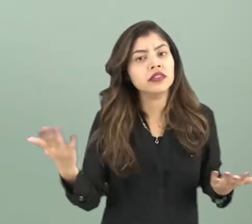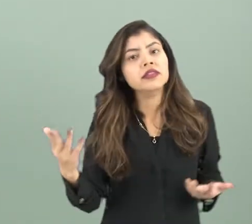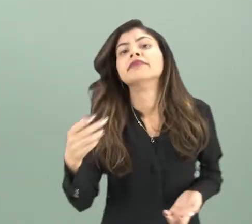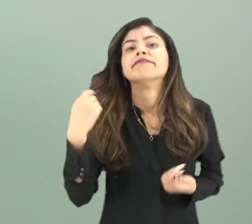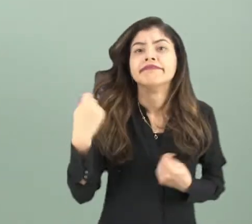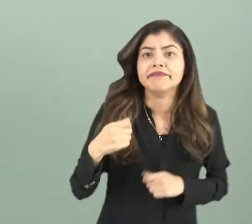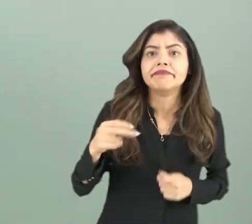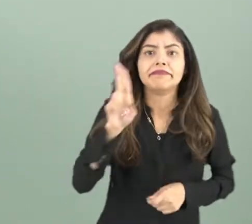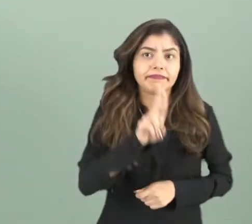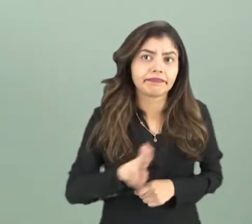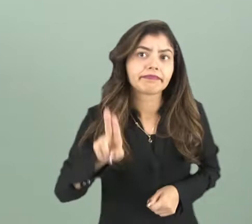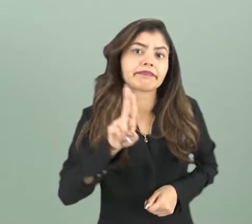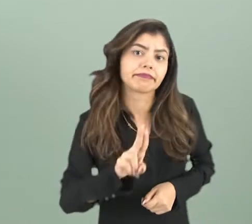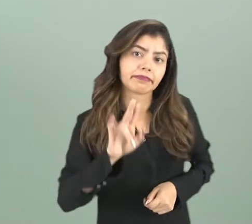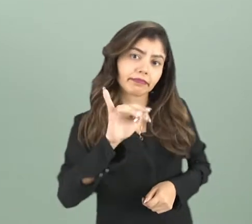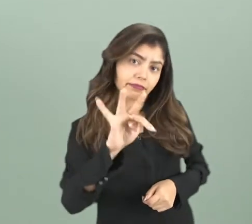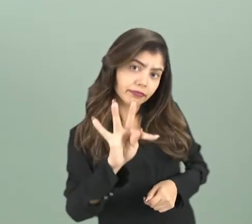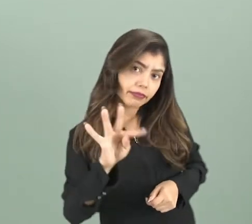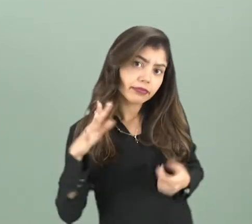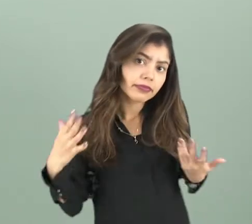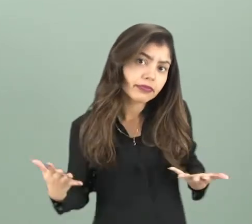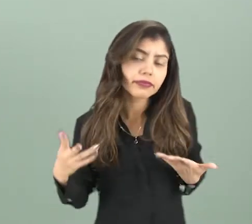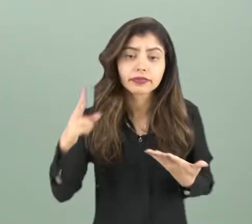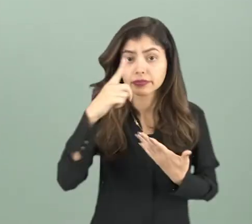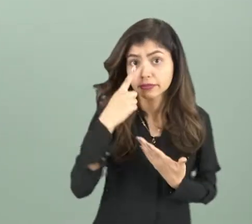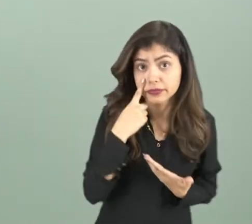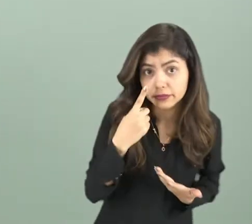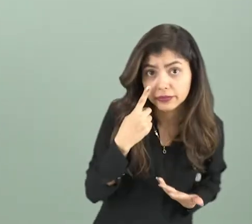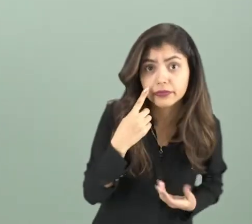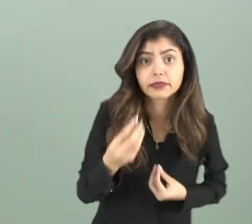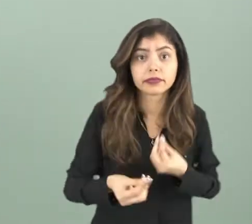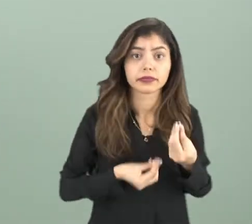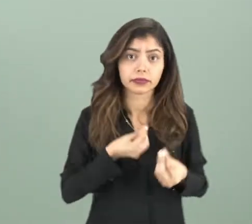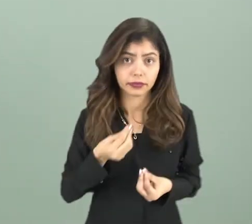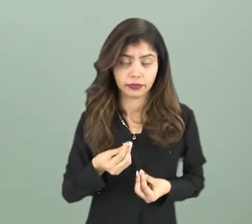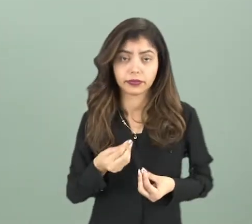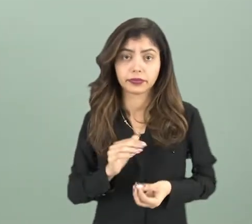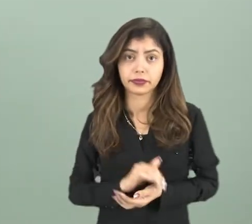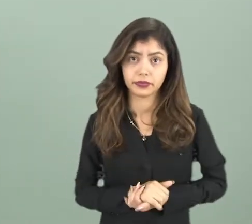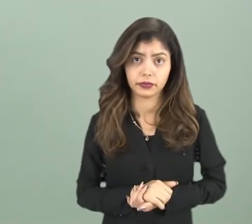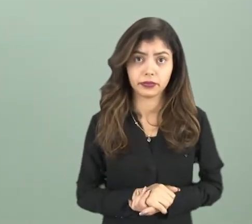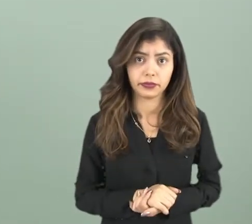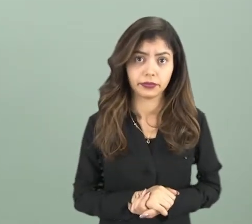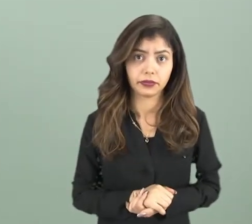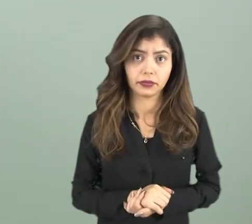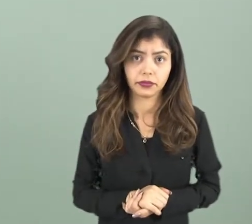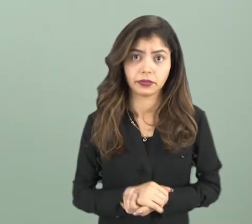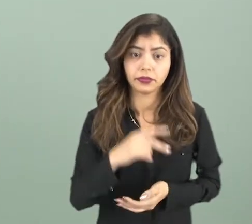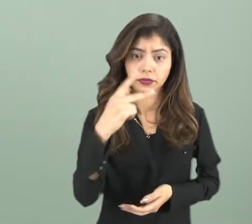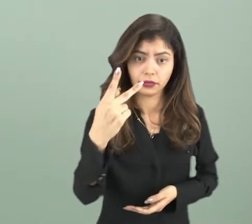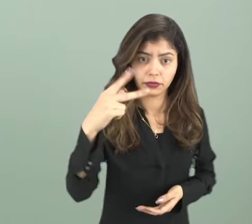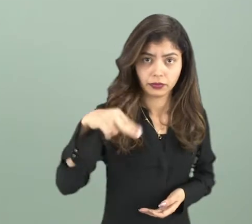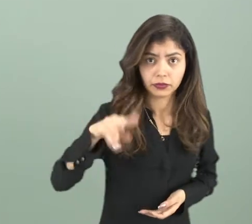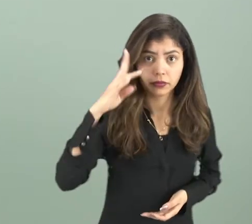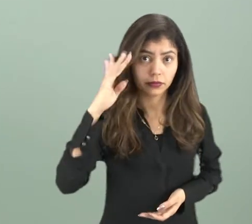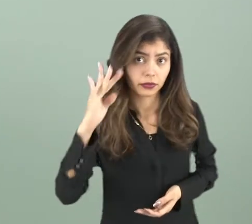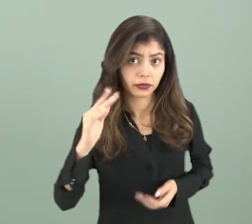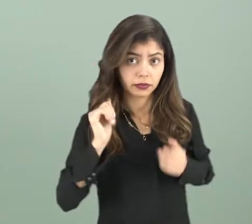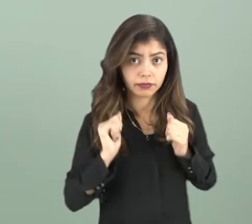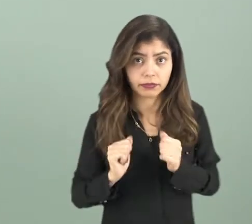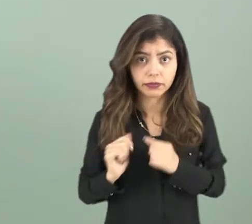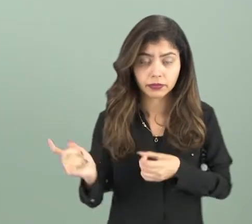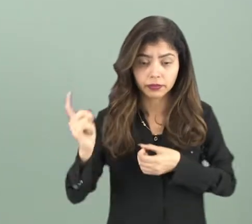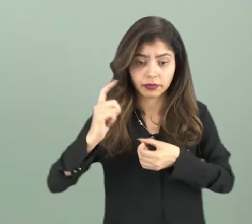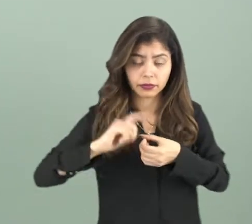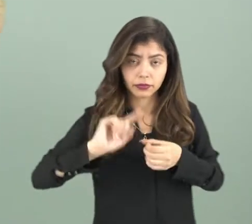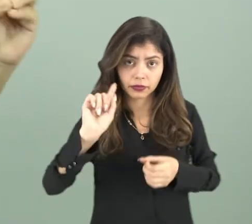usar o it? Então, veja bem, na função enfática, o pronome reflexivo, ele pode